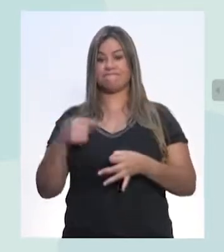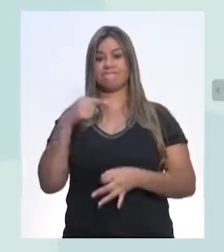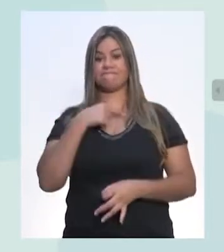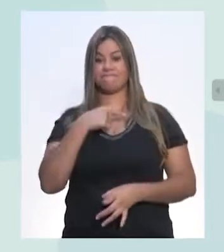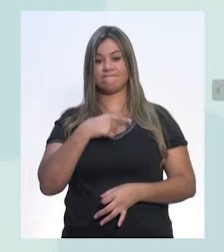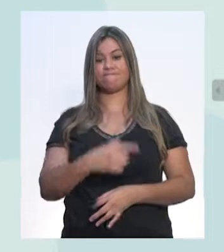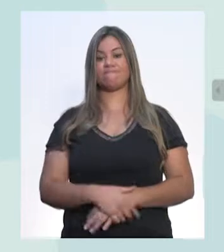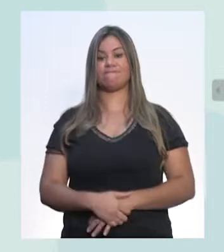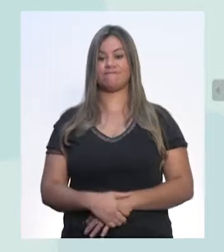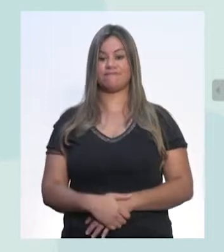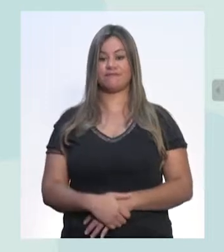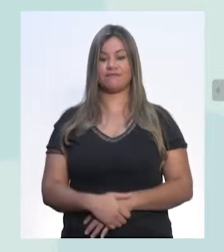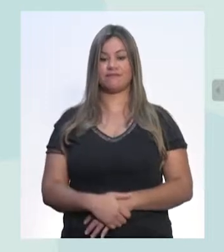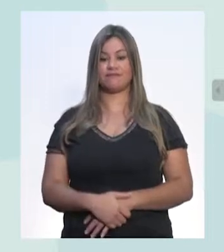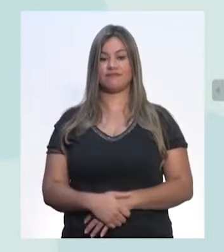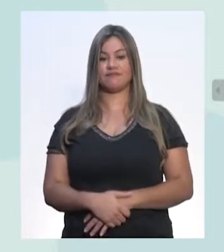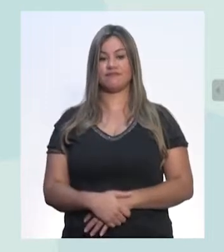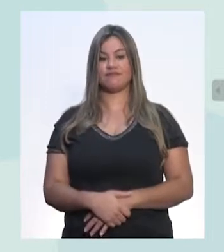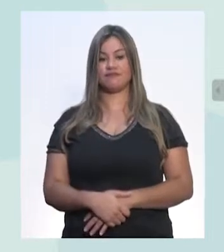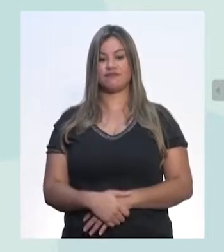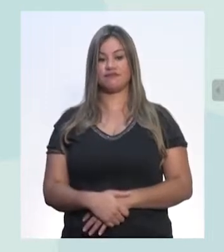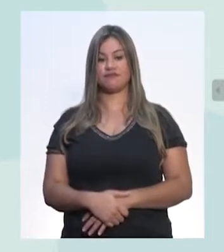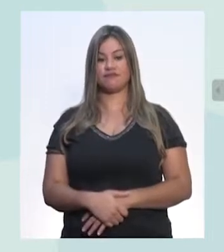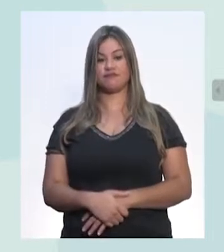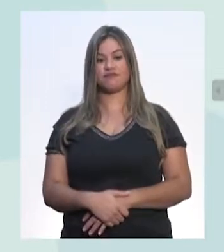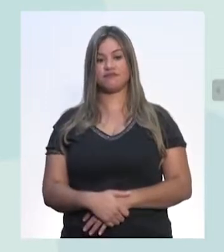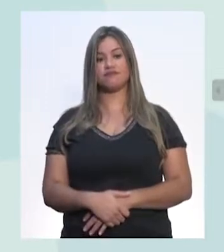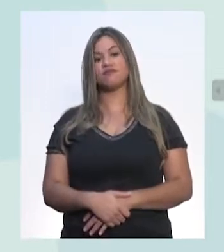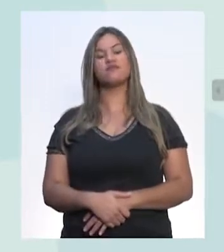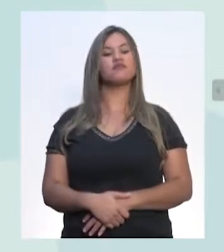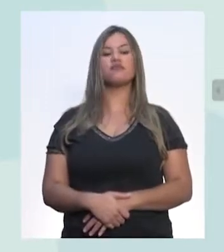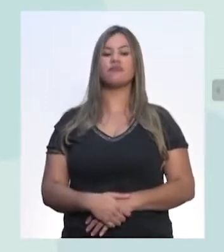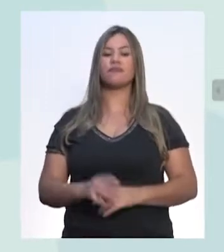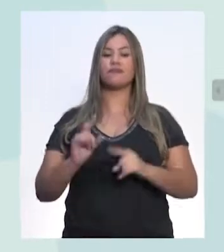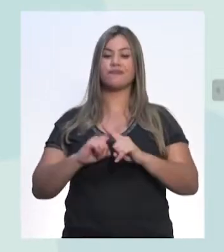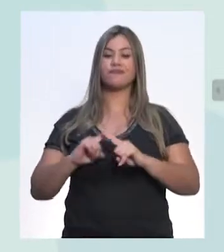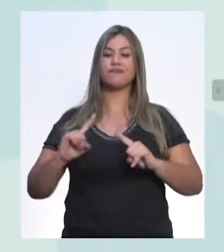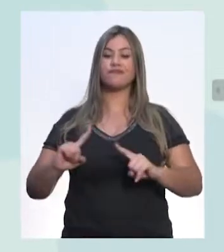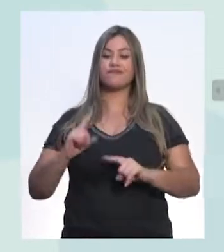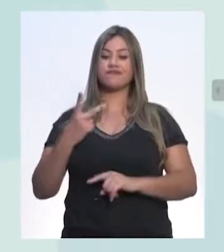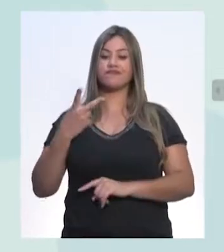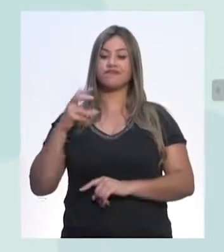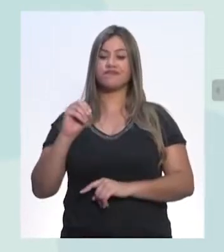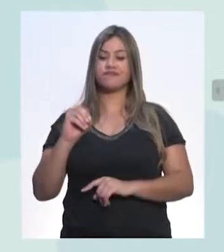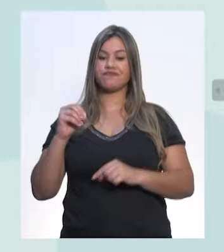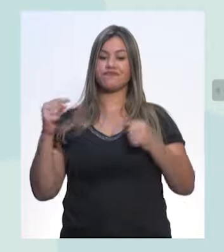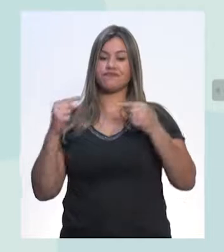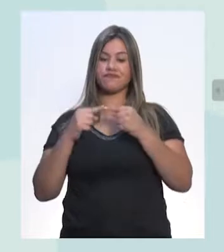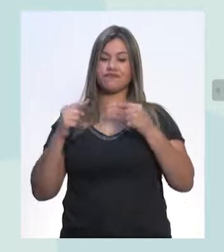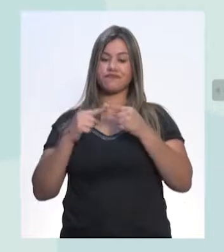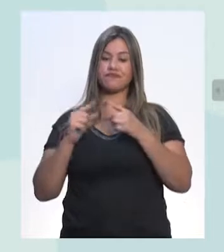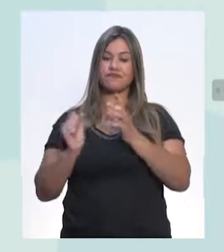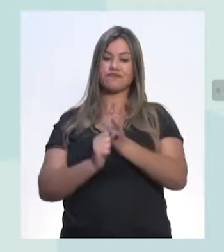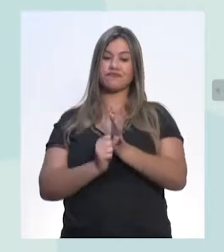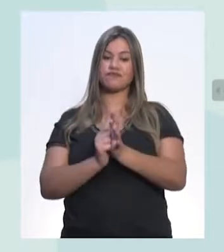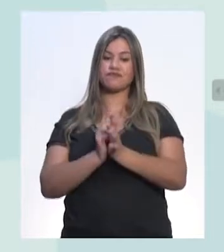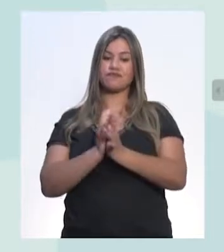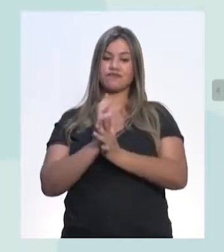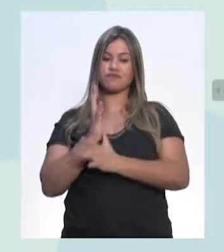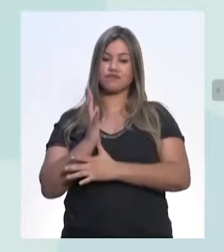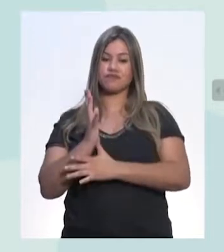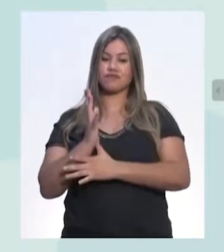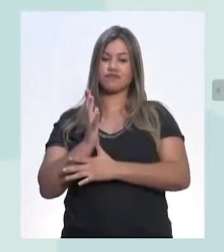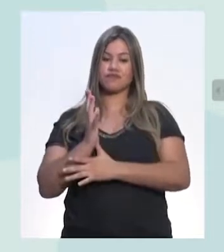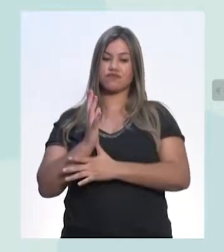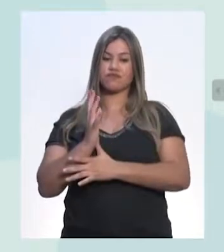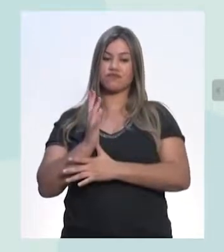correto? Só que esses 20 estão relacionados a quê? A quantidade de